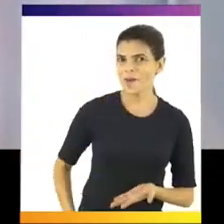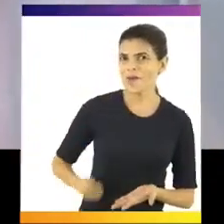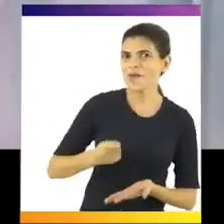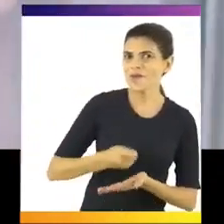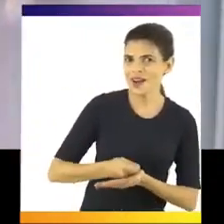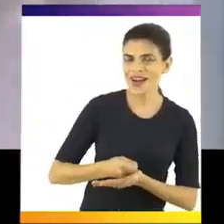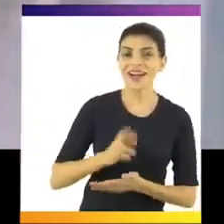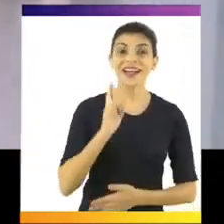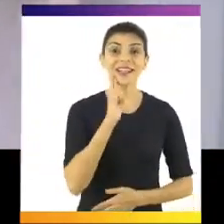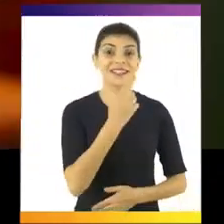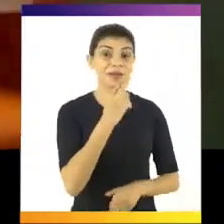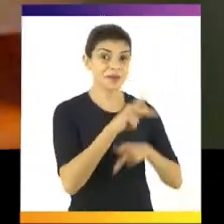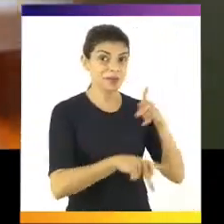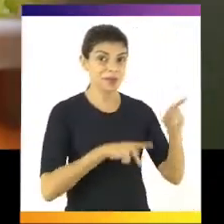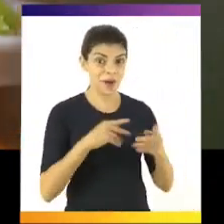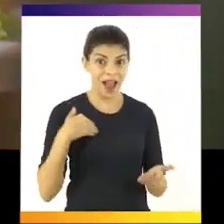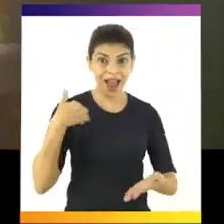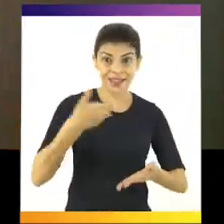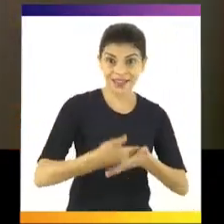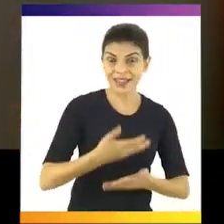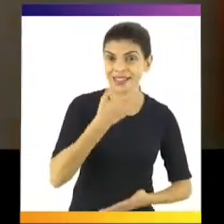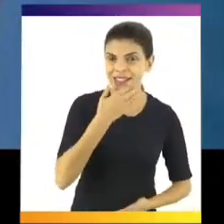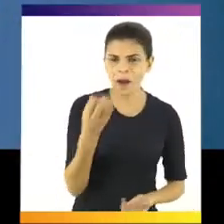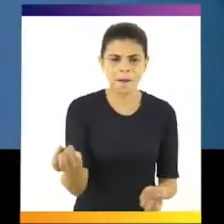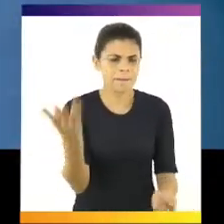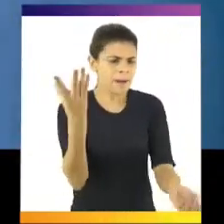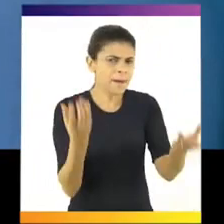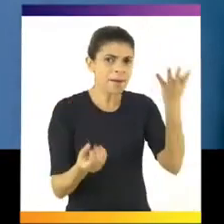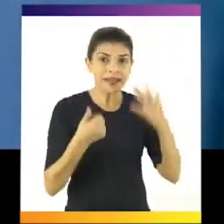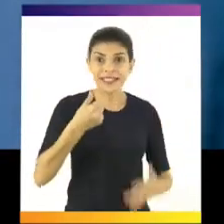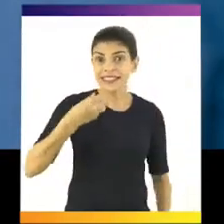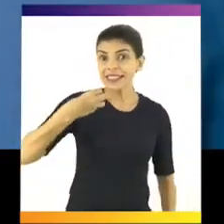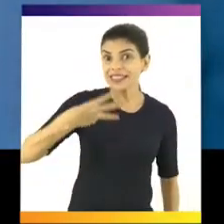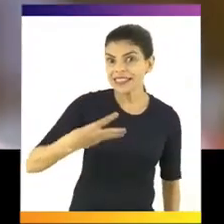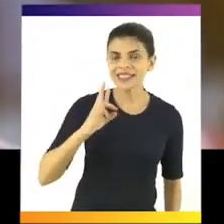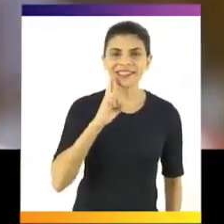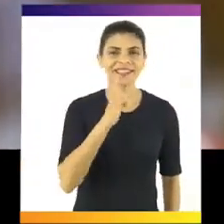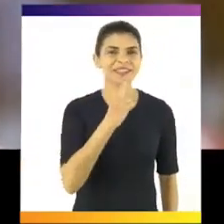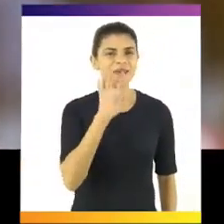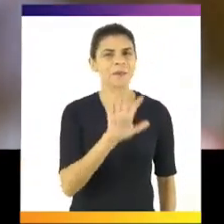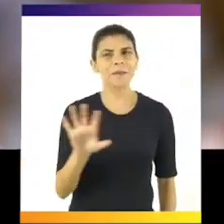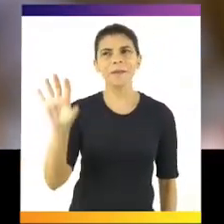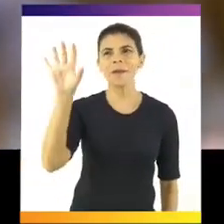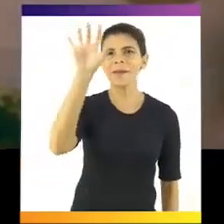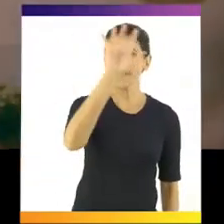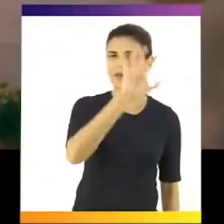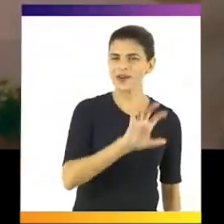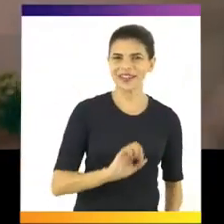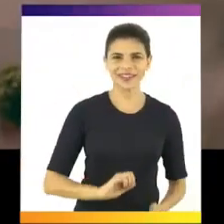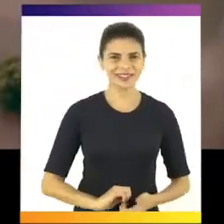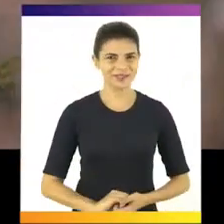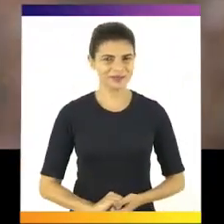E serão 13 restaurantes até o final do ano por todo o estado.